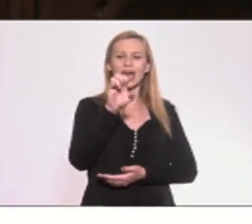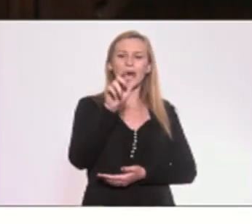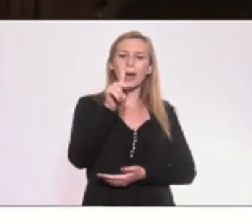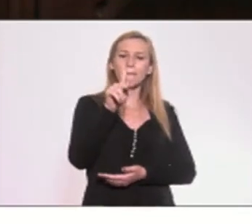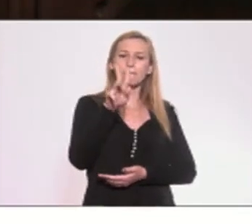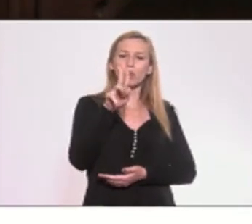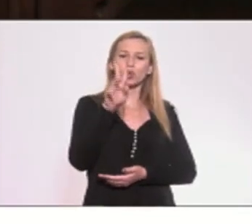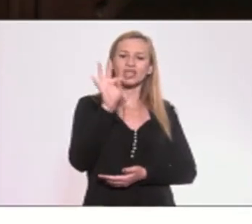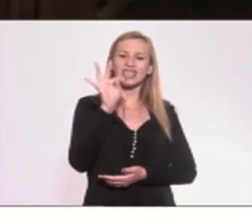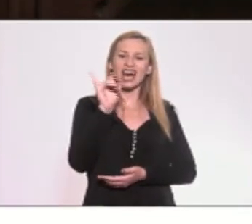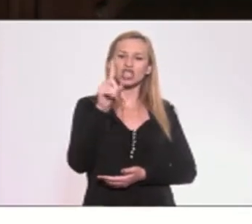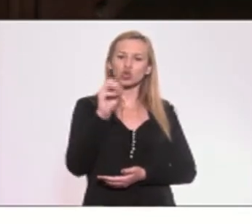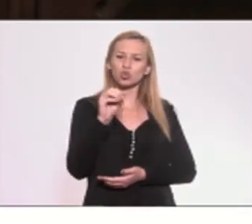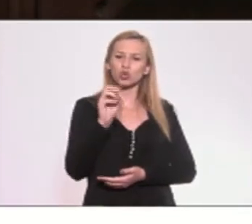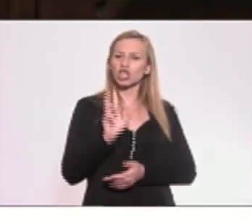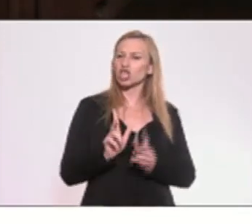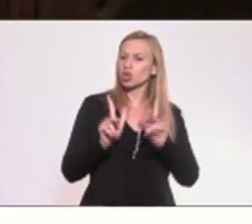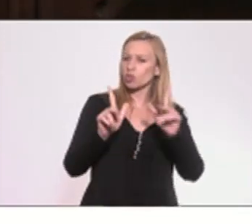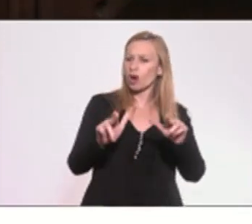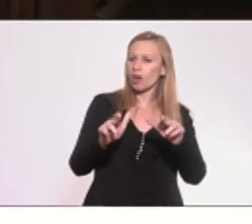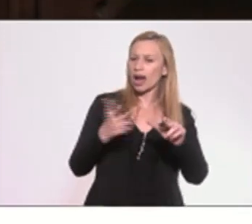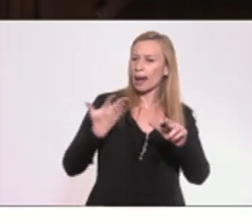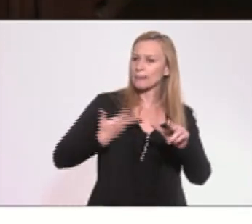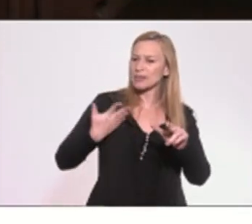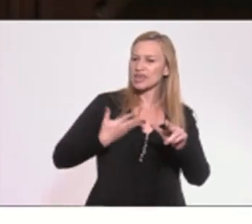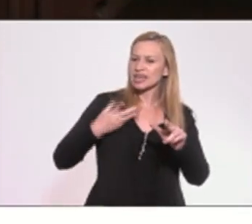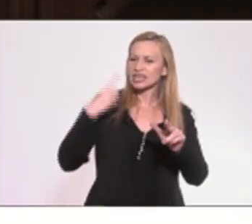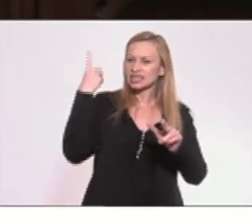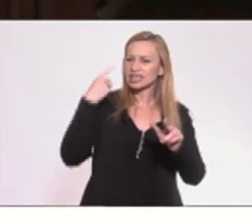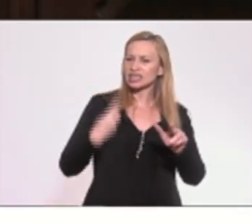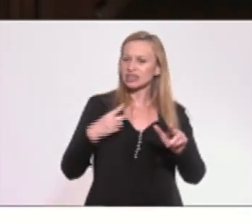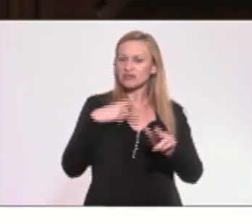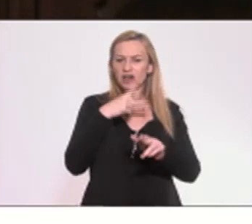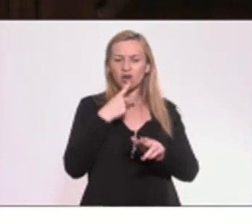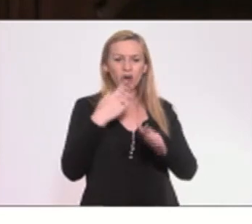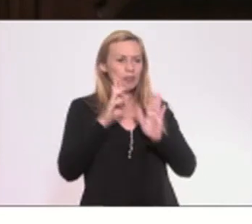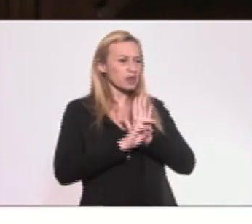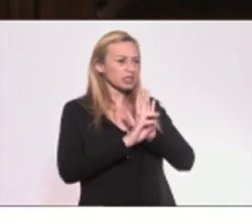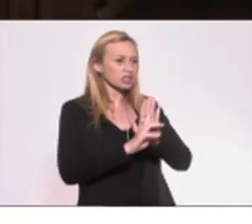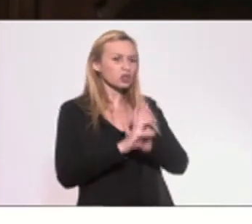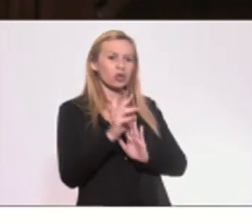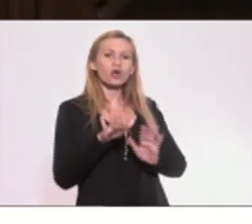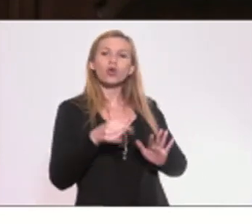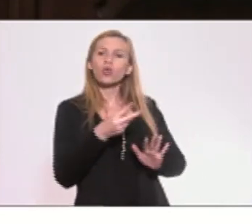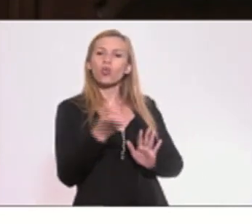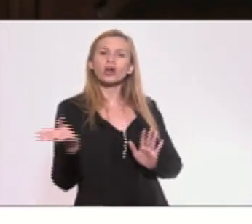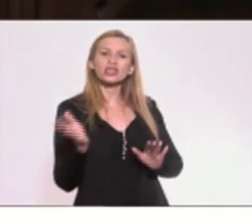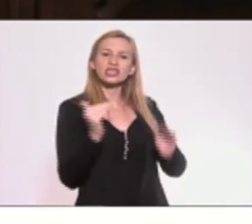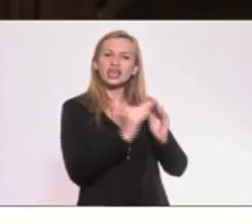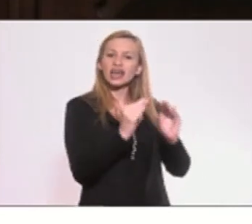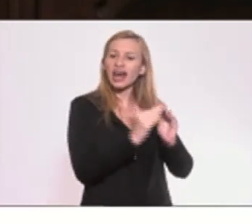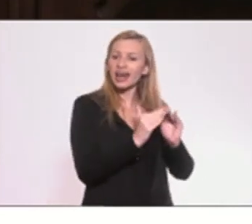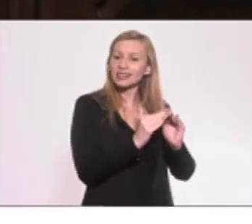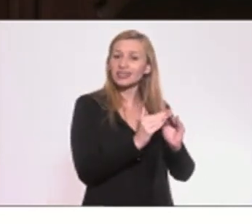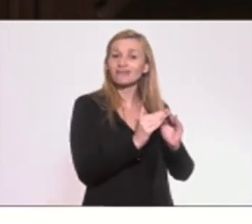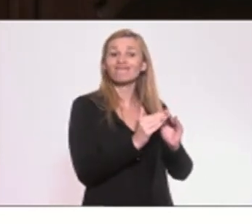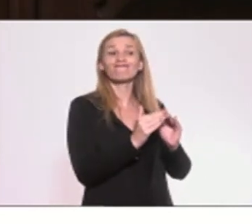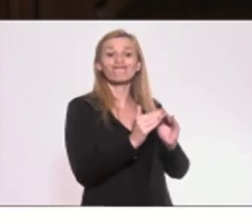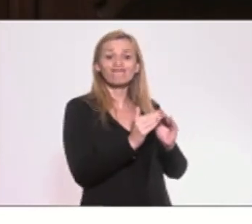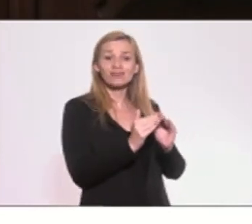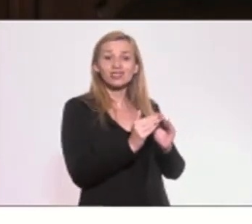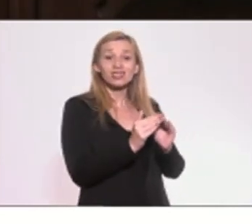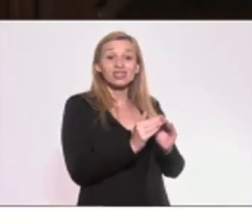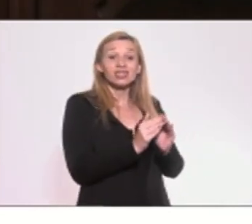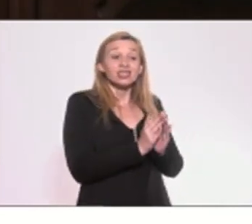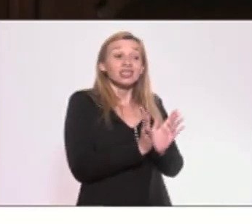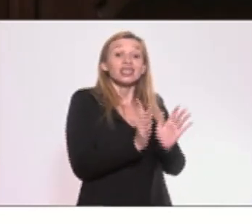minha antecessora, a deputada Dani Monteiro, que apresentou aqui o quanto que essa casa... no final das contas, acabou